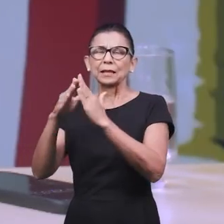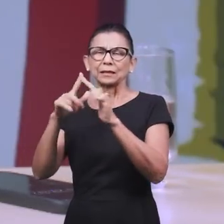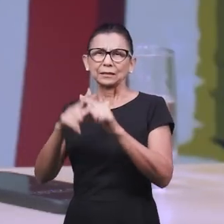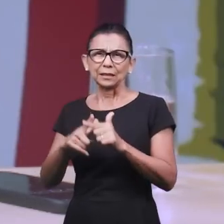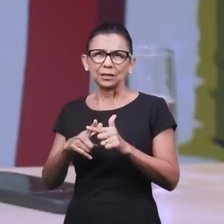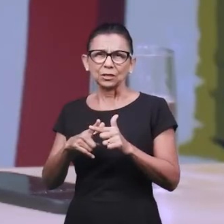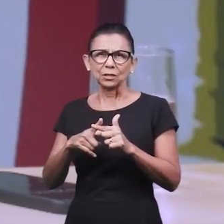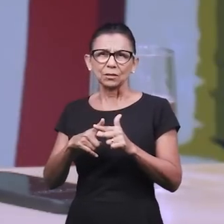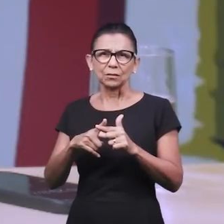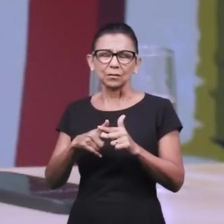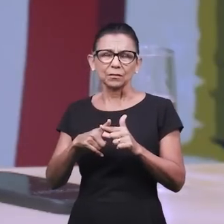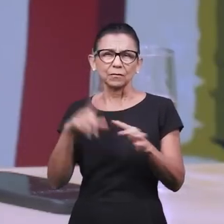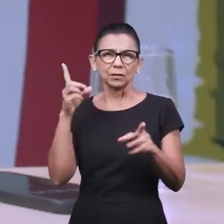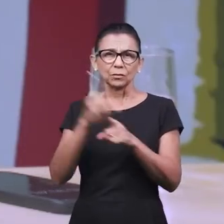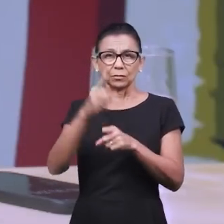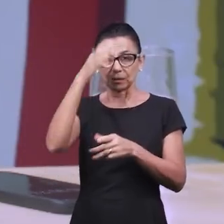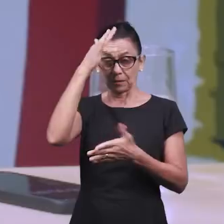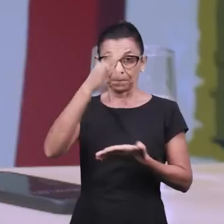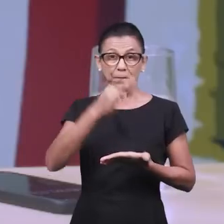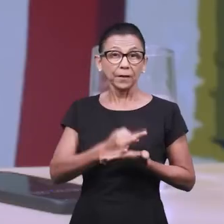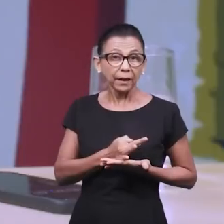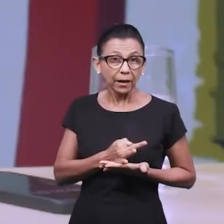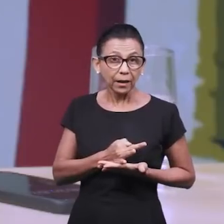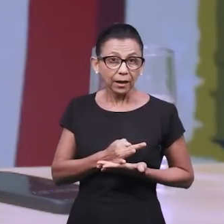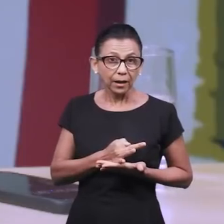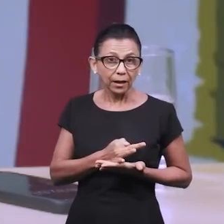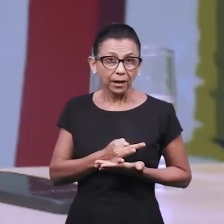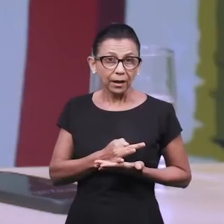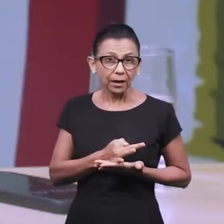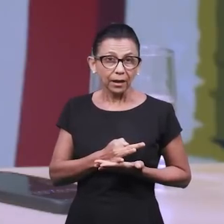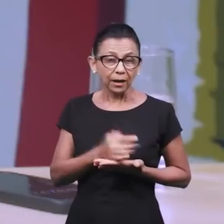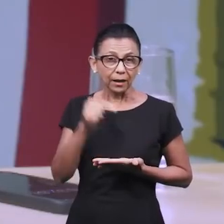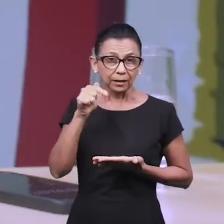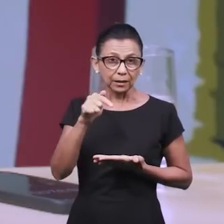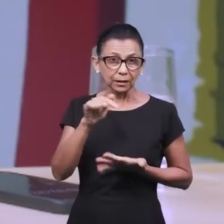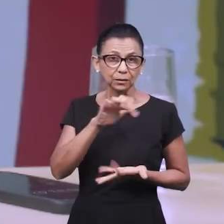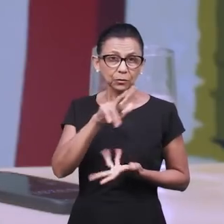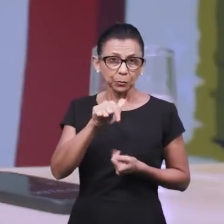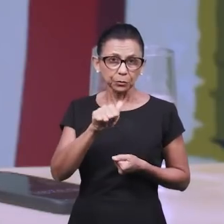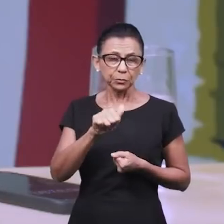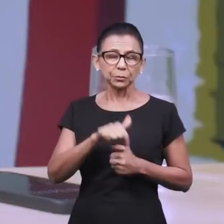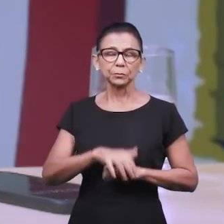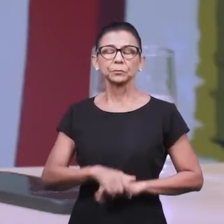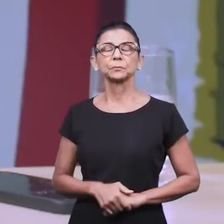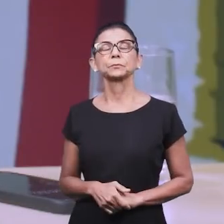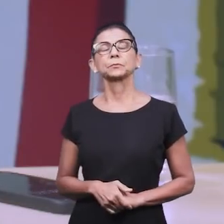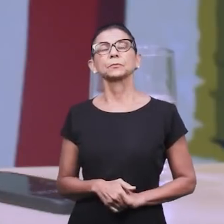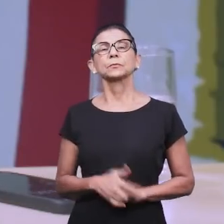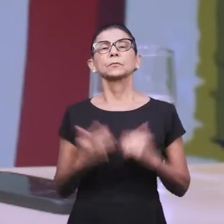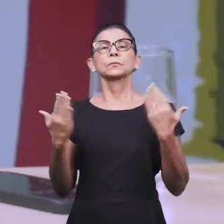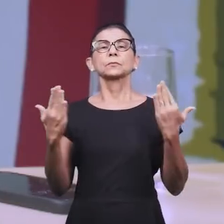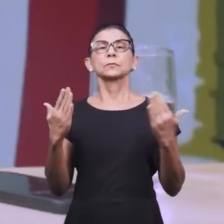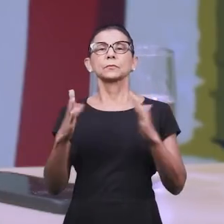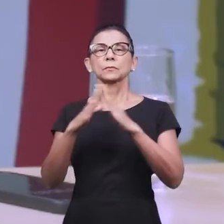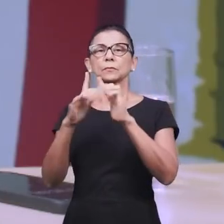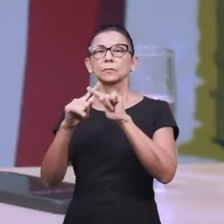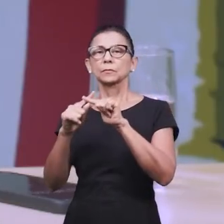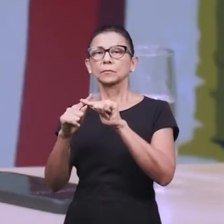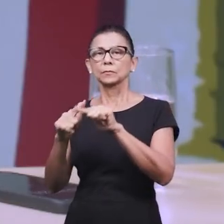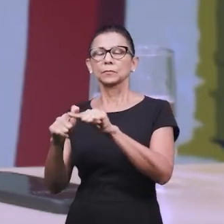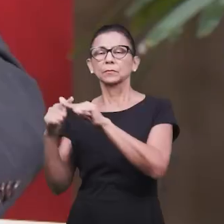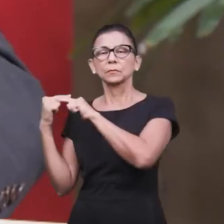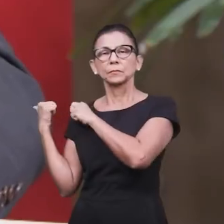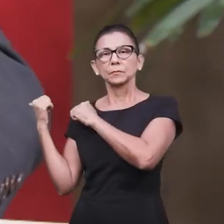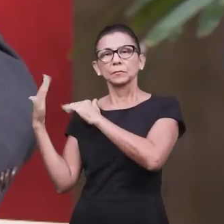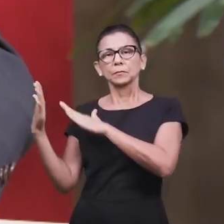terra? Como é que a gente pode associar esse momento, profeticamente, esse momento da igreja primitiva, com o momento que nós vivemos hoje?